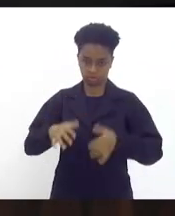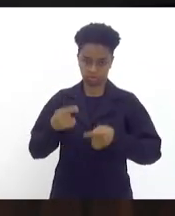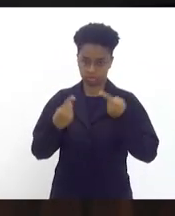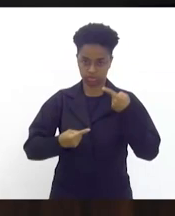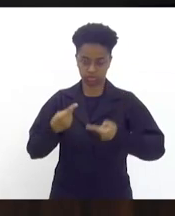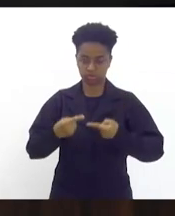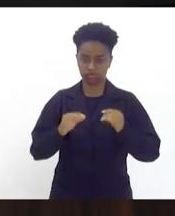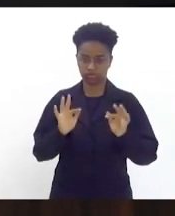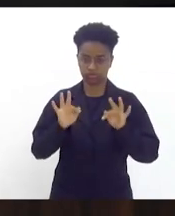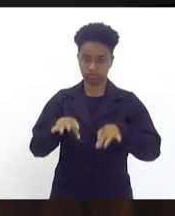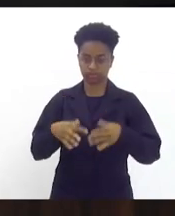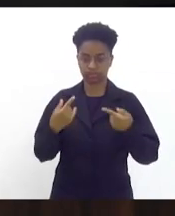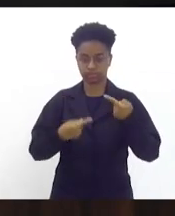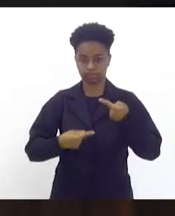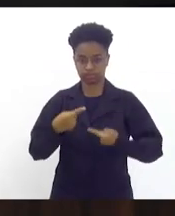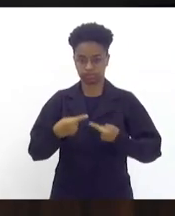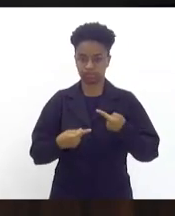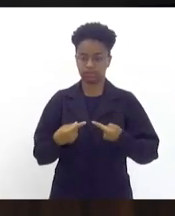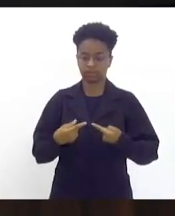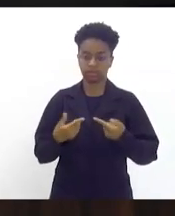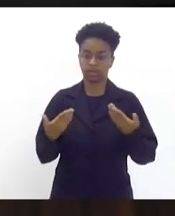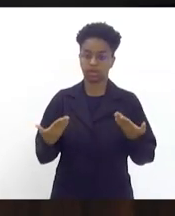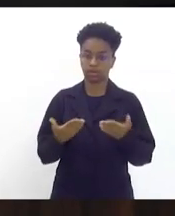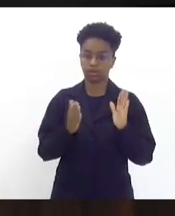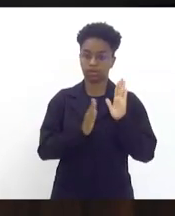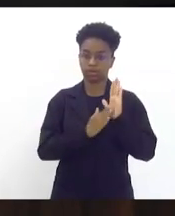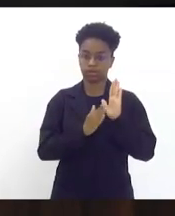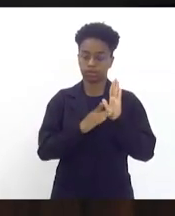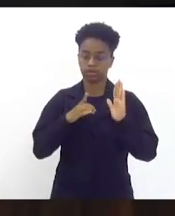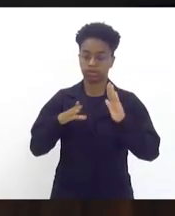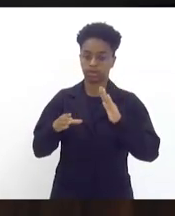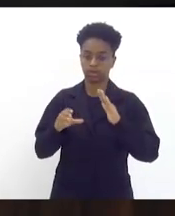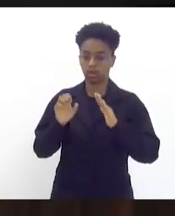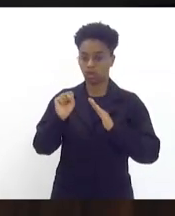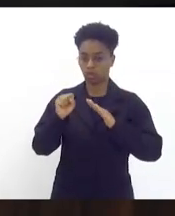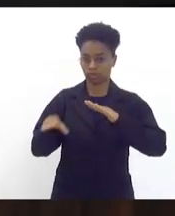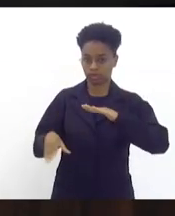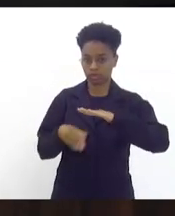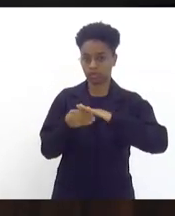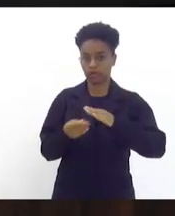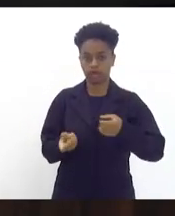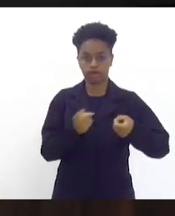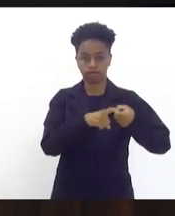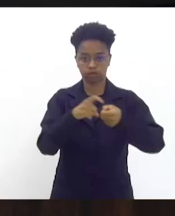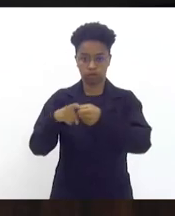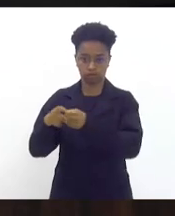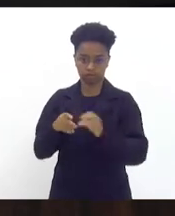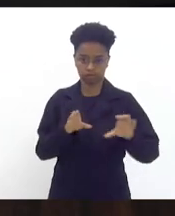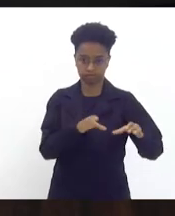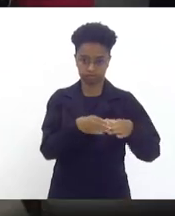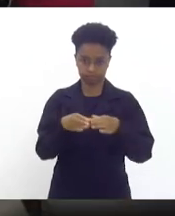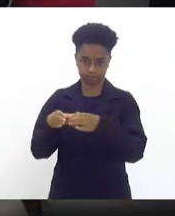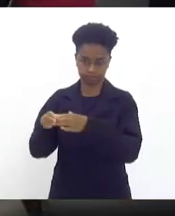Queira discutir encerrada discussão apresente proposta recebeu oito emendas e retorna às comissões